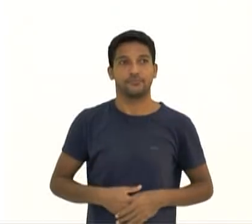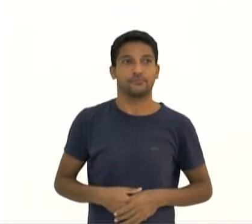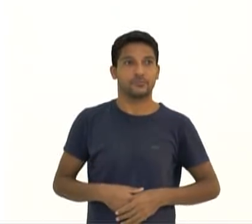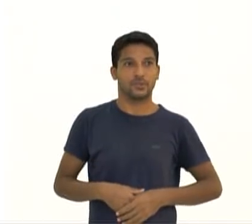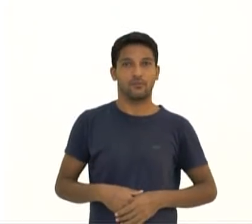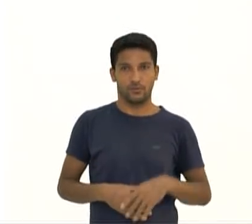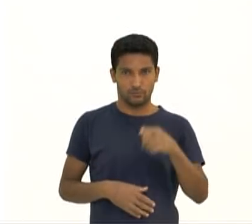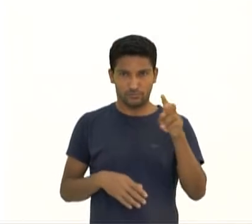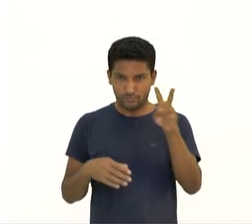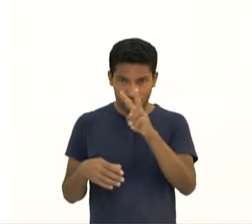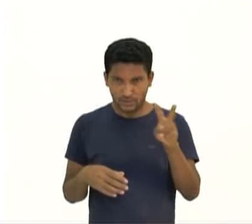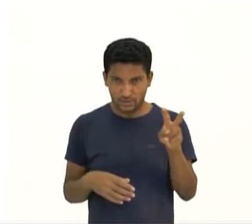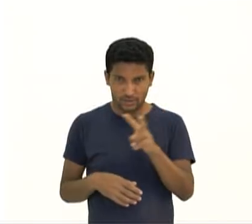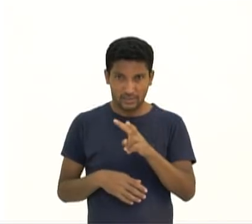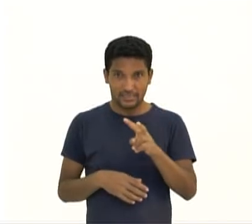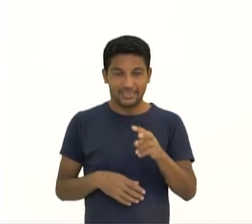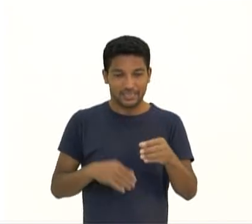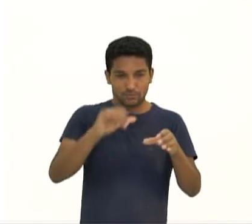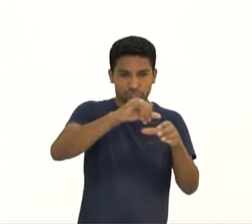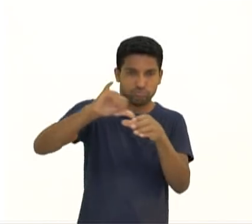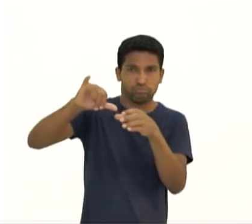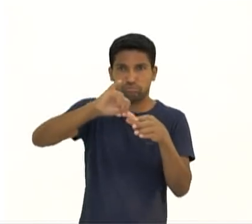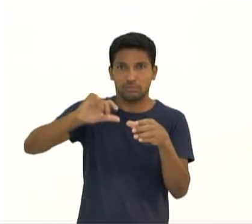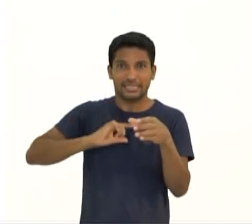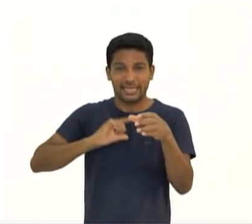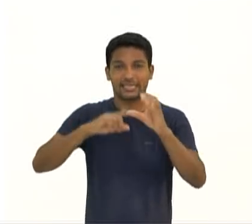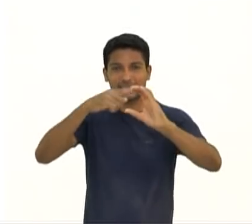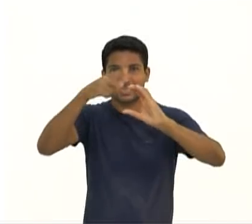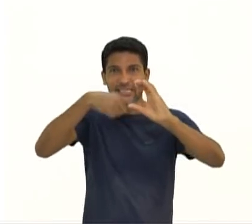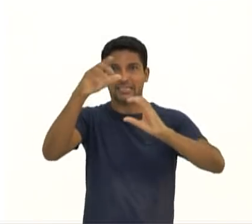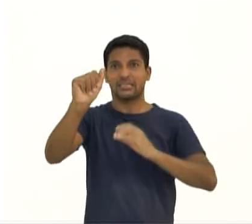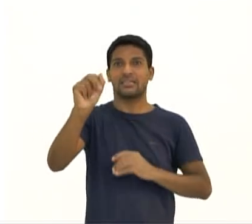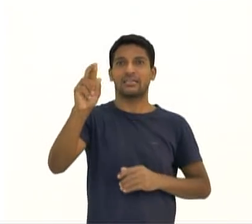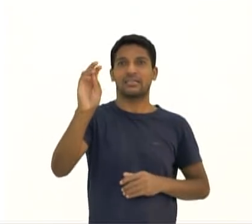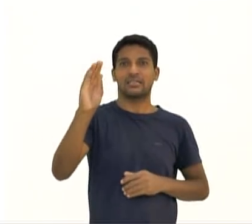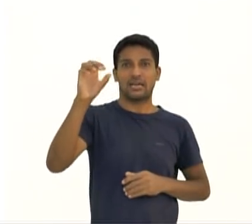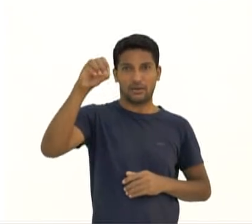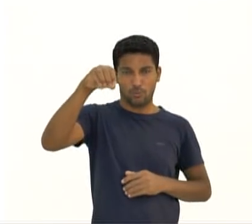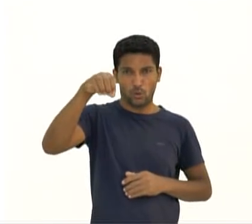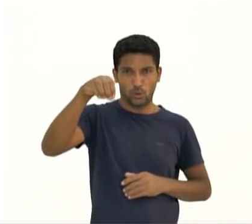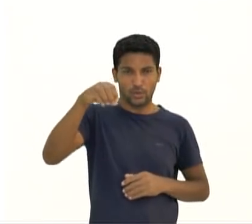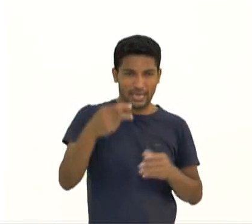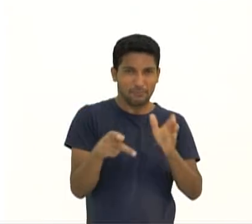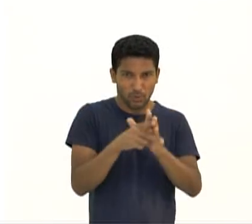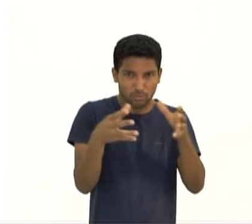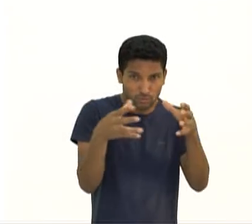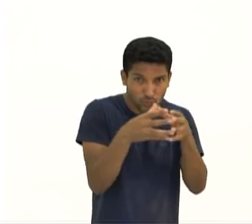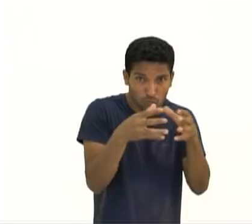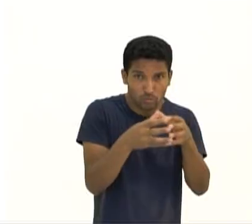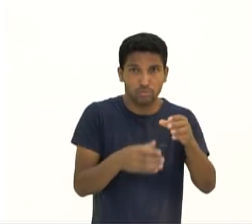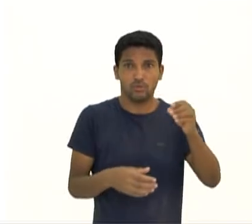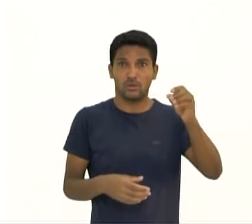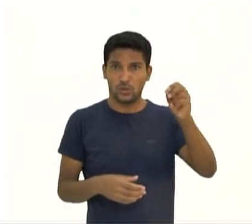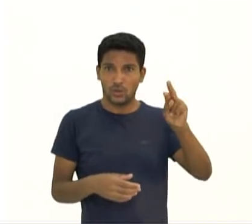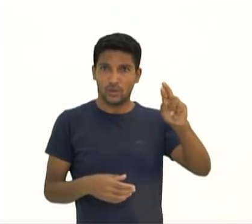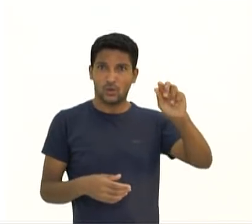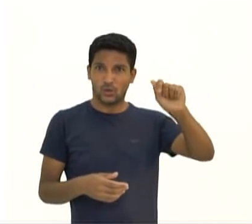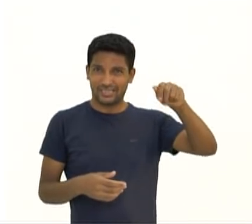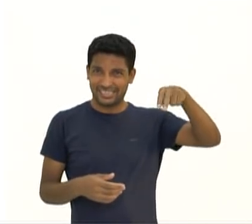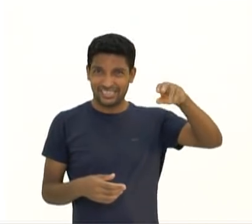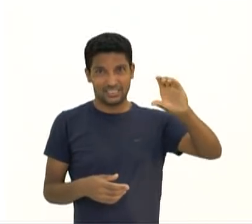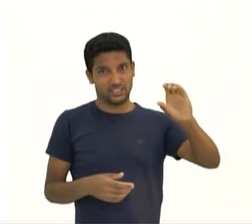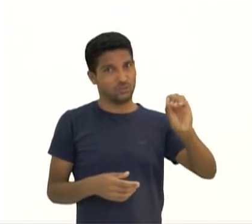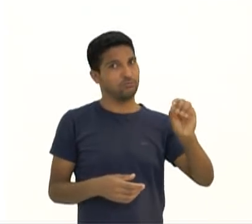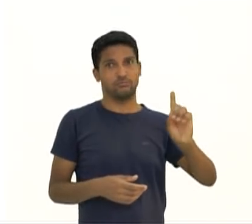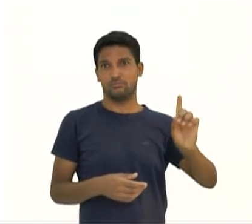toda substância que tem carbono na sua estrutura, ele obrigatoriamente vai fazer parte da química orgânica. Você encontra compostos formados